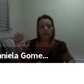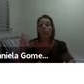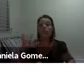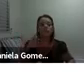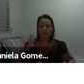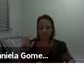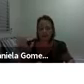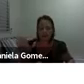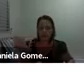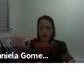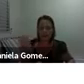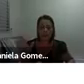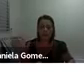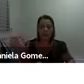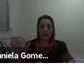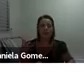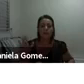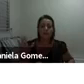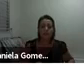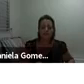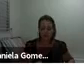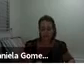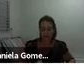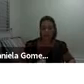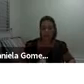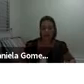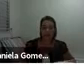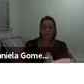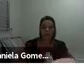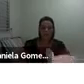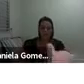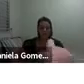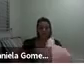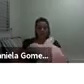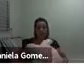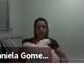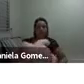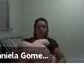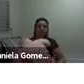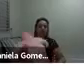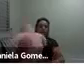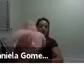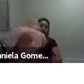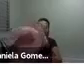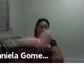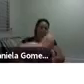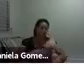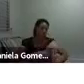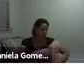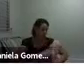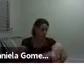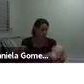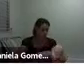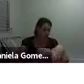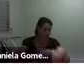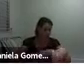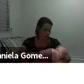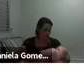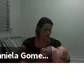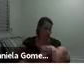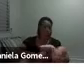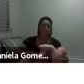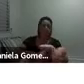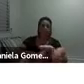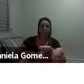nada disso, também tudo bem, não tem problema, não precisa usar. Tá? Então, assim, você vai pegar o bebê,